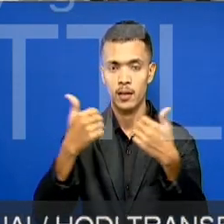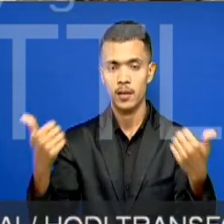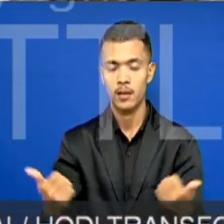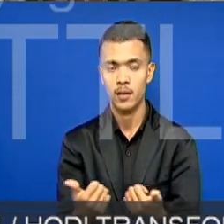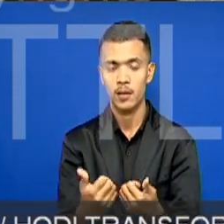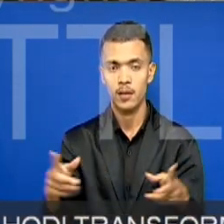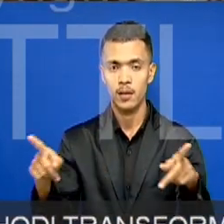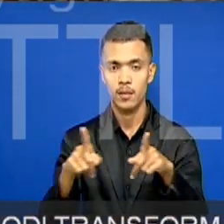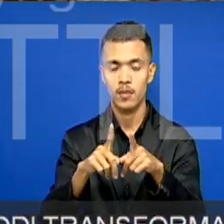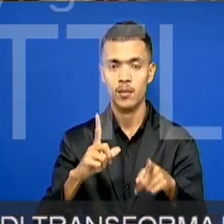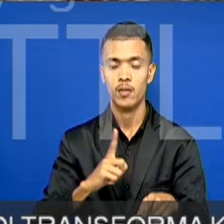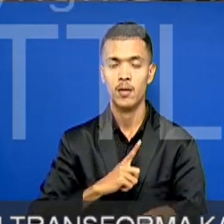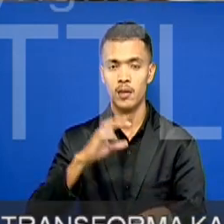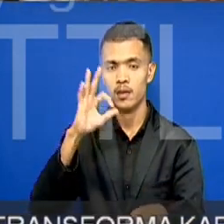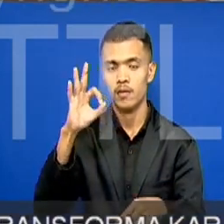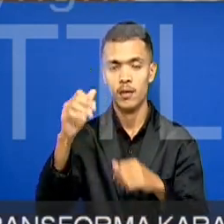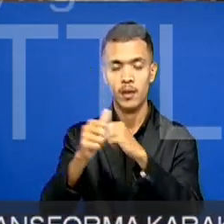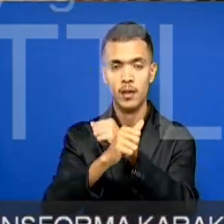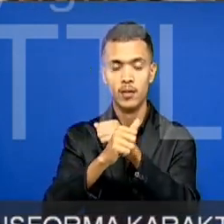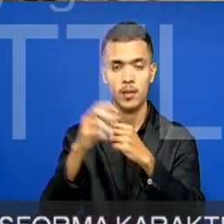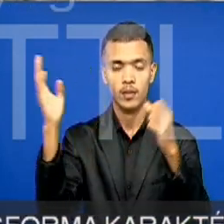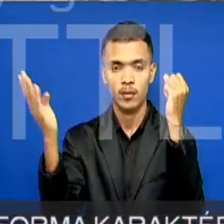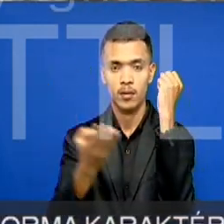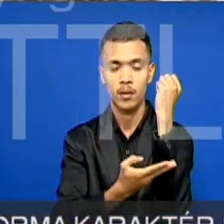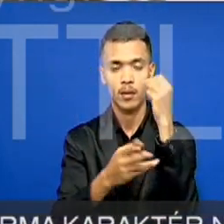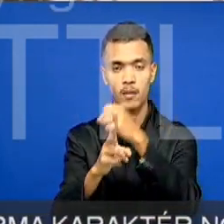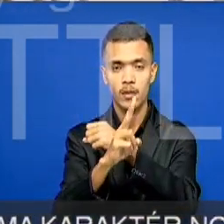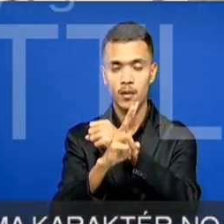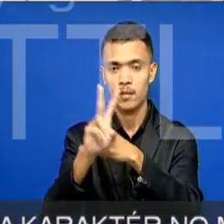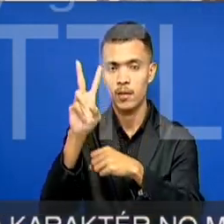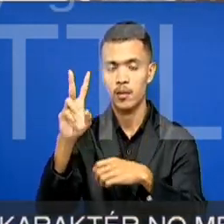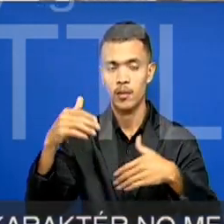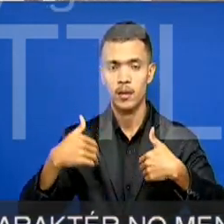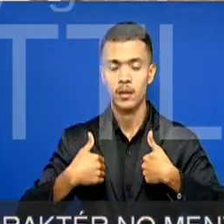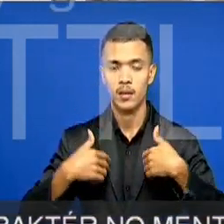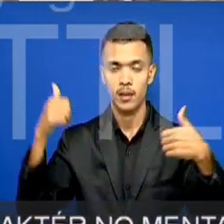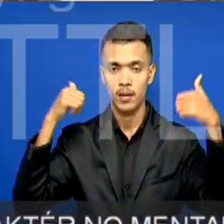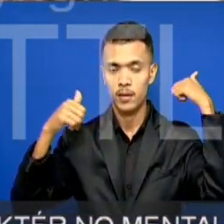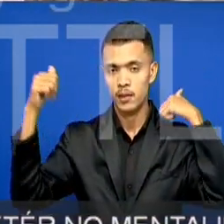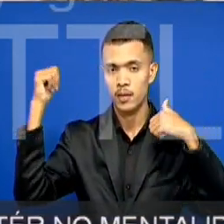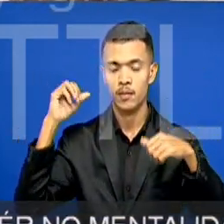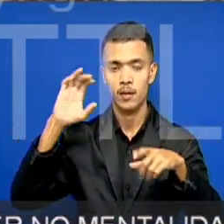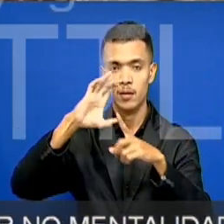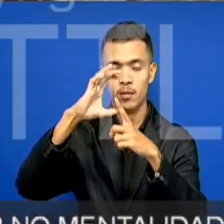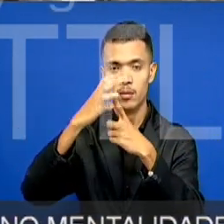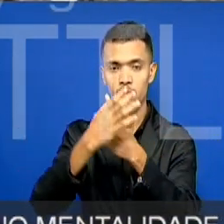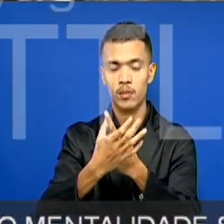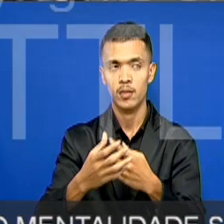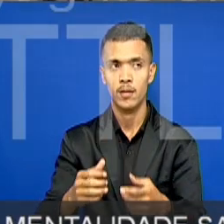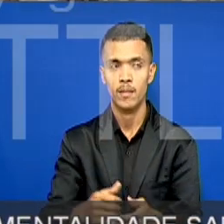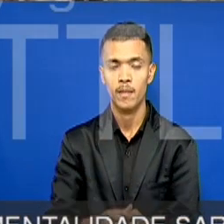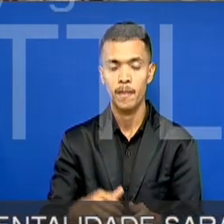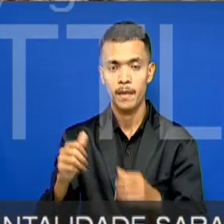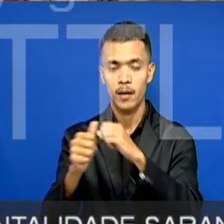postu administrativu Letefeho, Arguidu haluasan hodita lezadu nain rua ia seremonia kultural fasilabarik nyamatan. Arguidu